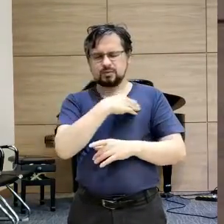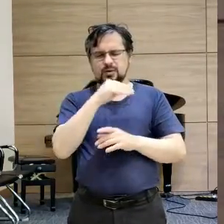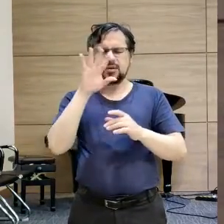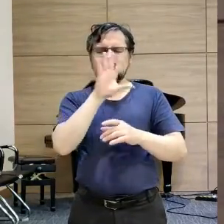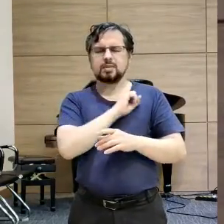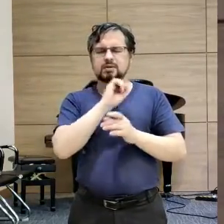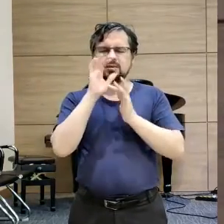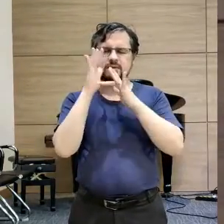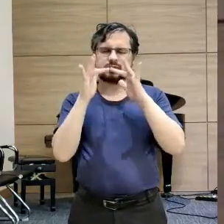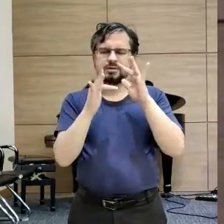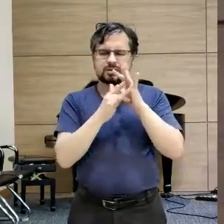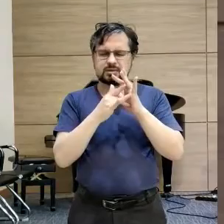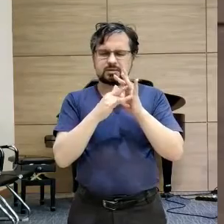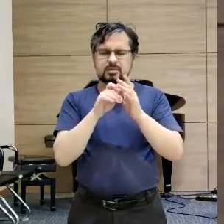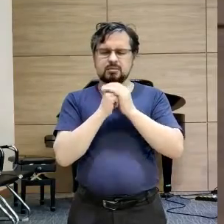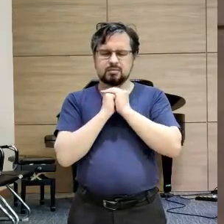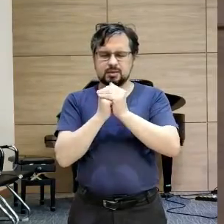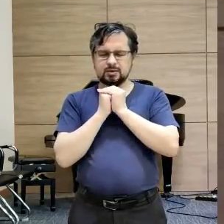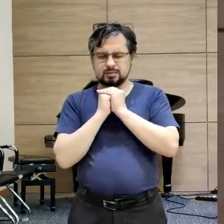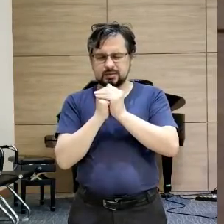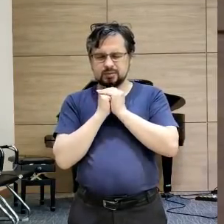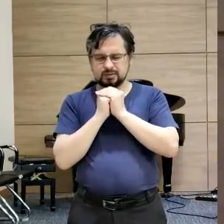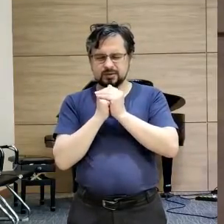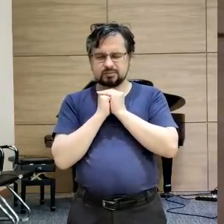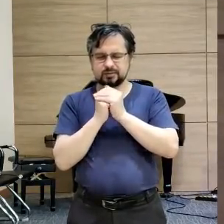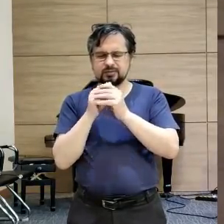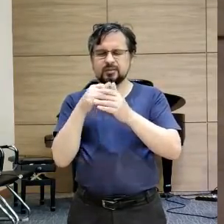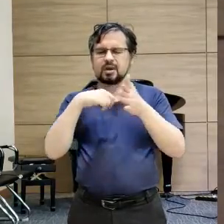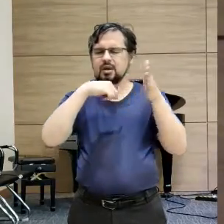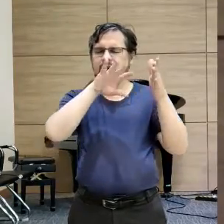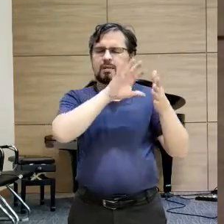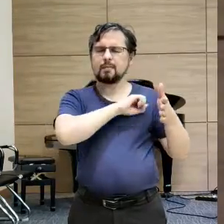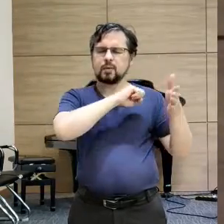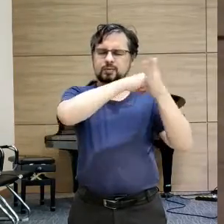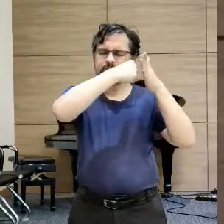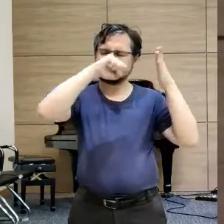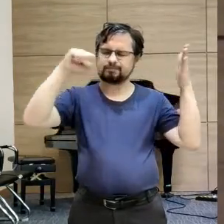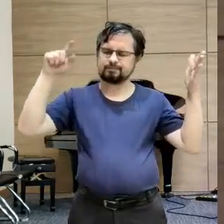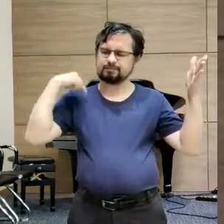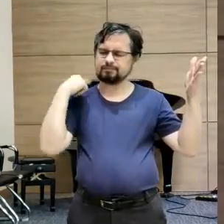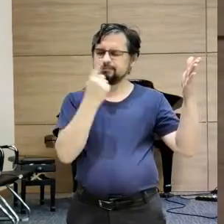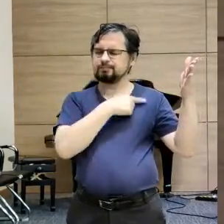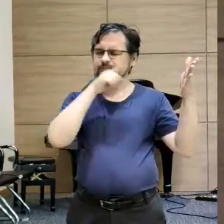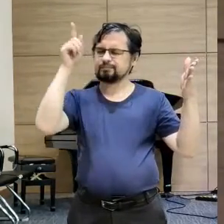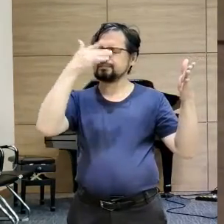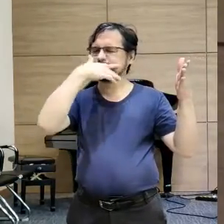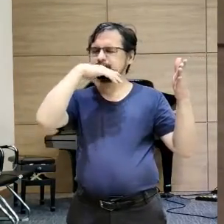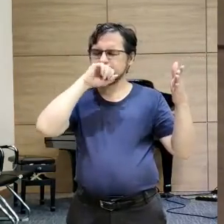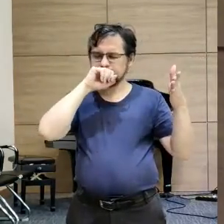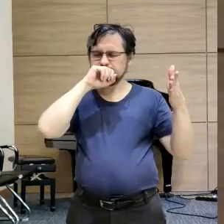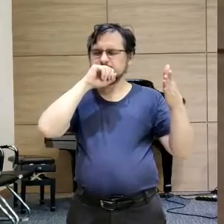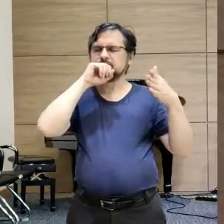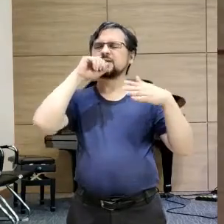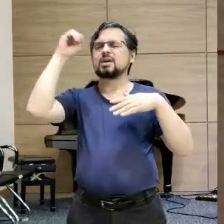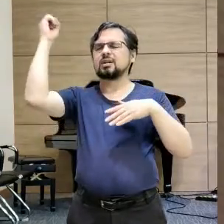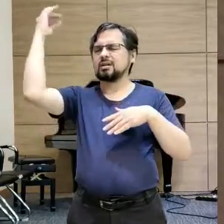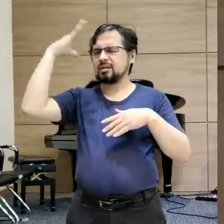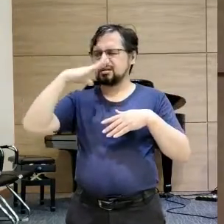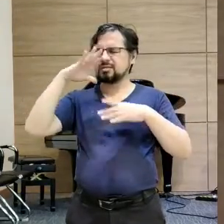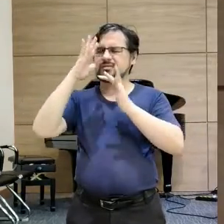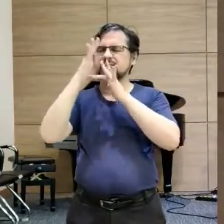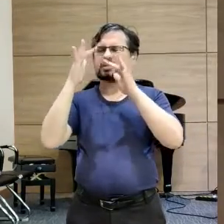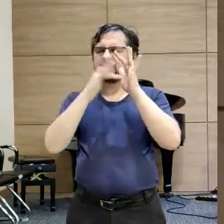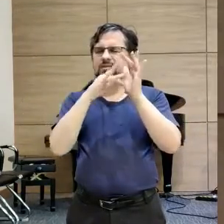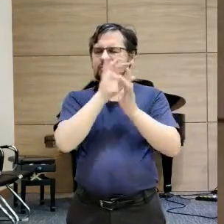Jesus Cristo, amém e amém. Que o grande amor do nosso Deus e Pai, a incomensurável graça de Jesus